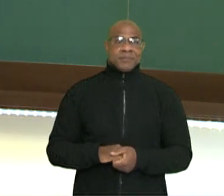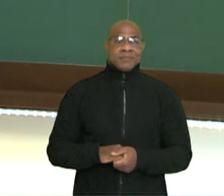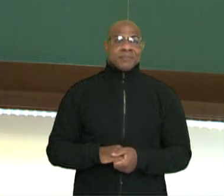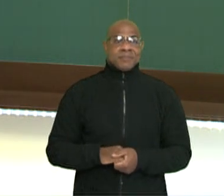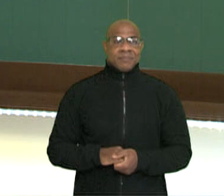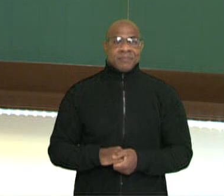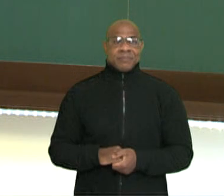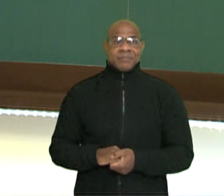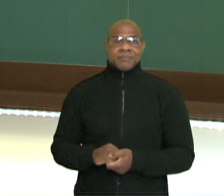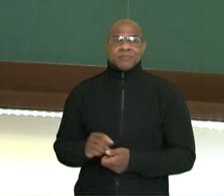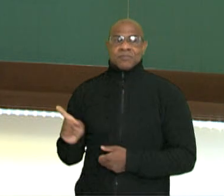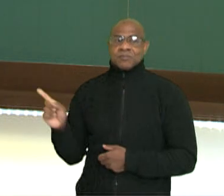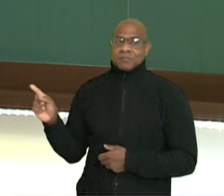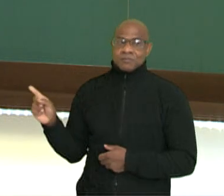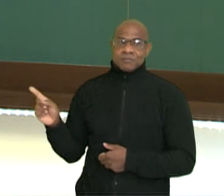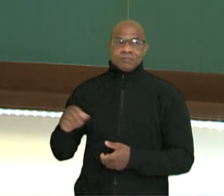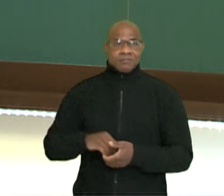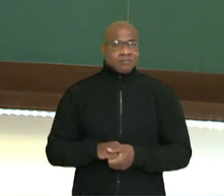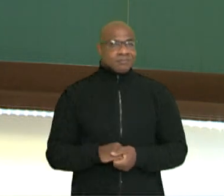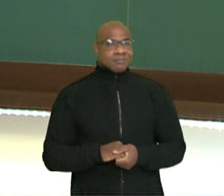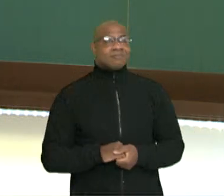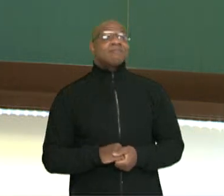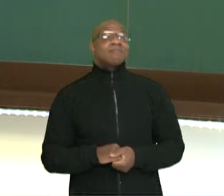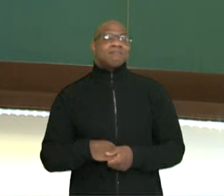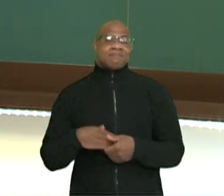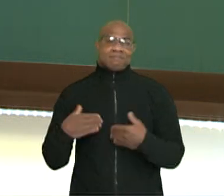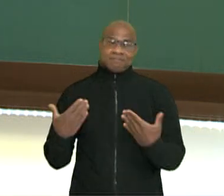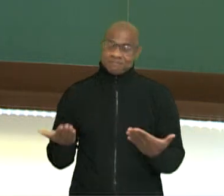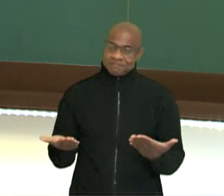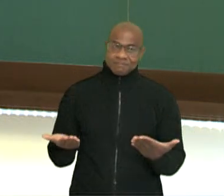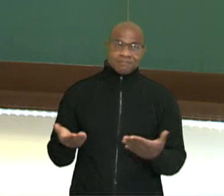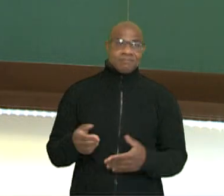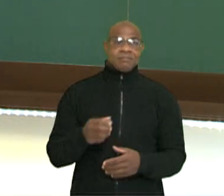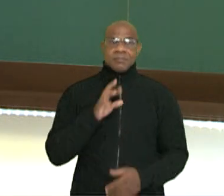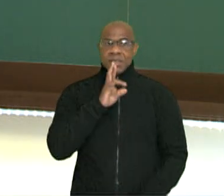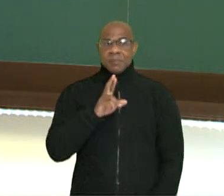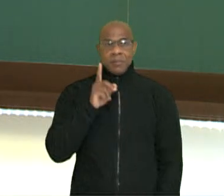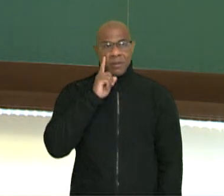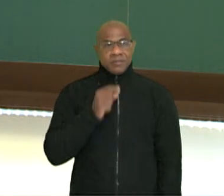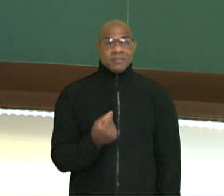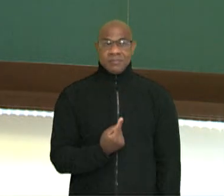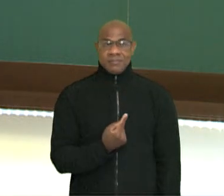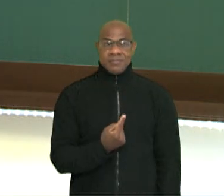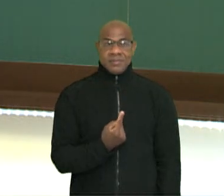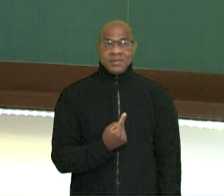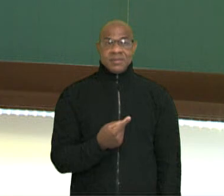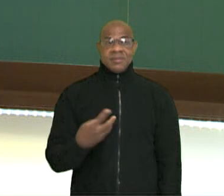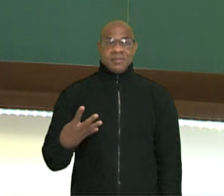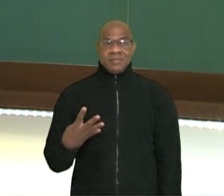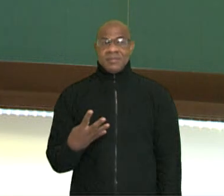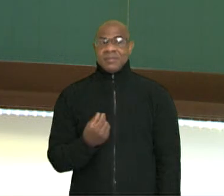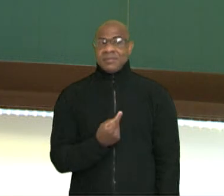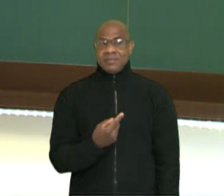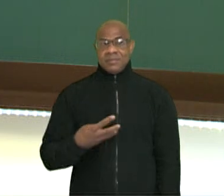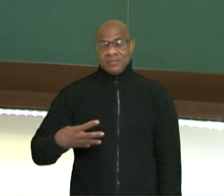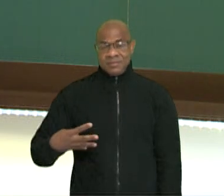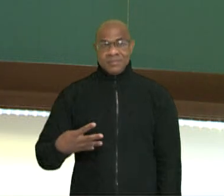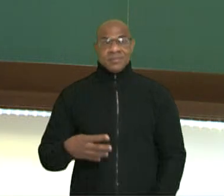4 vezes 1, 4. 4 vezes 36, 144. Faz a continha aí ou usa a calculadora, tá